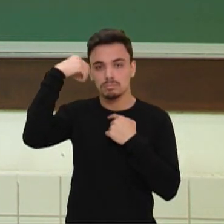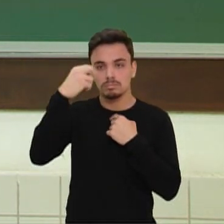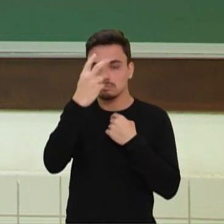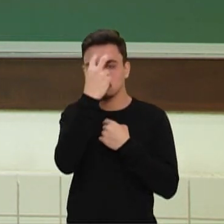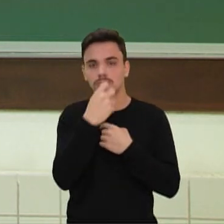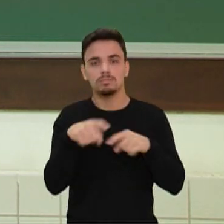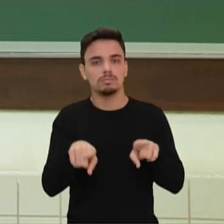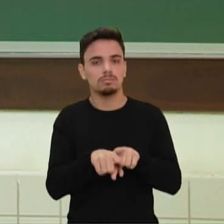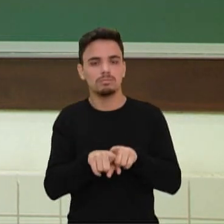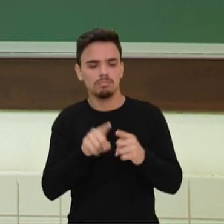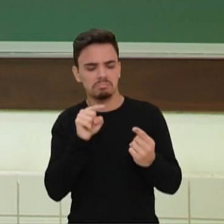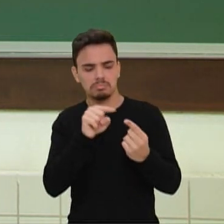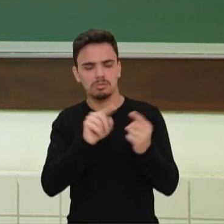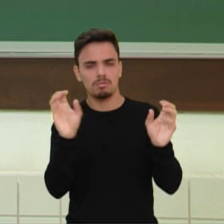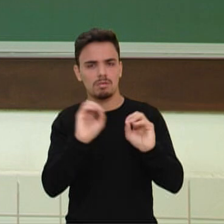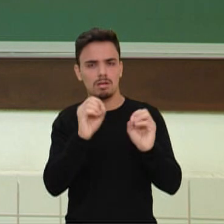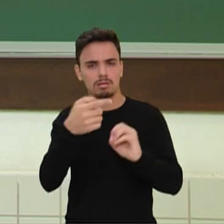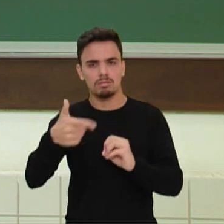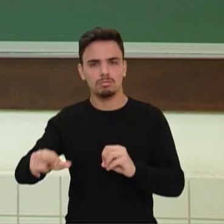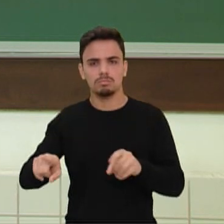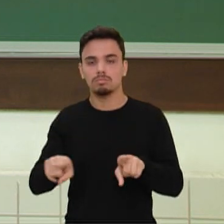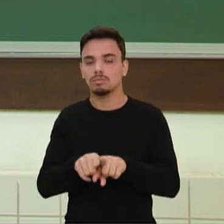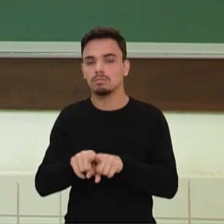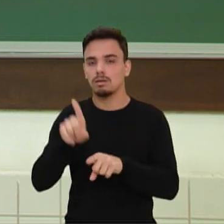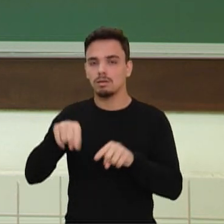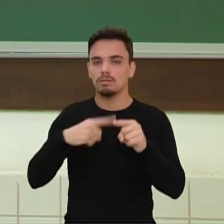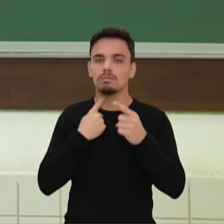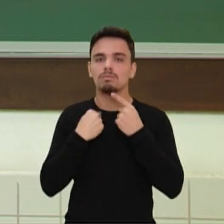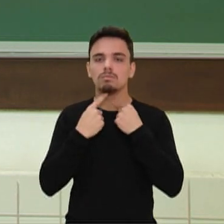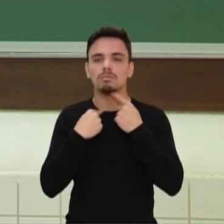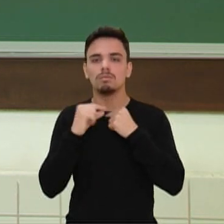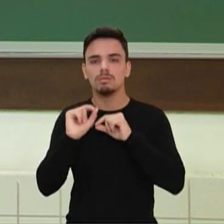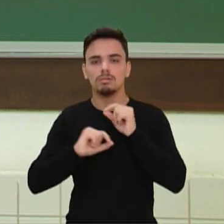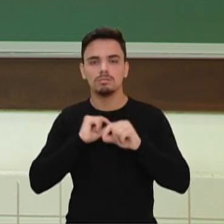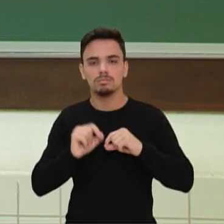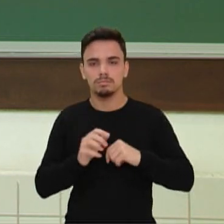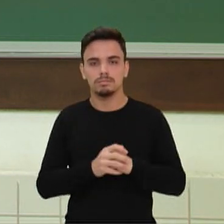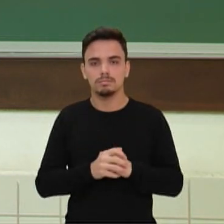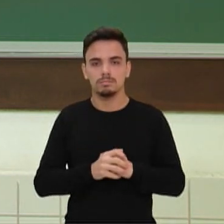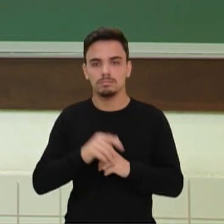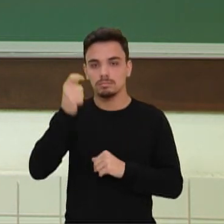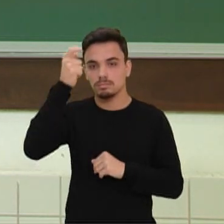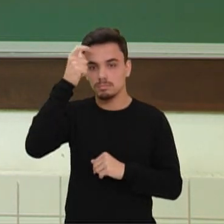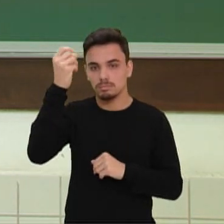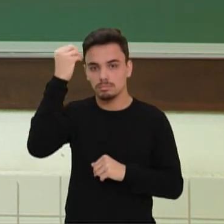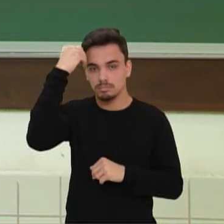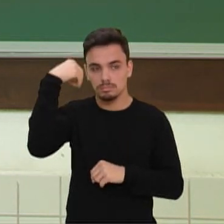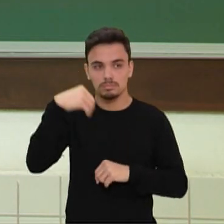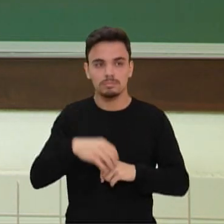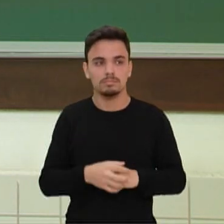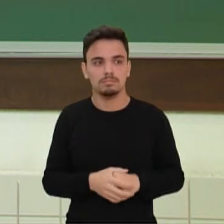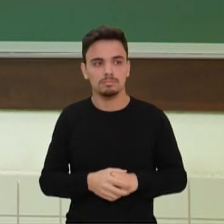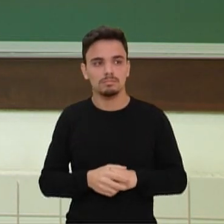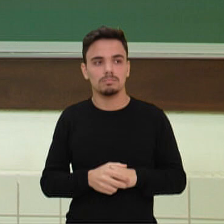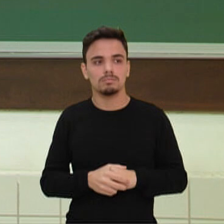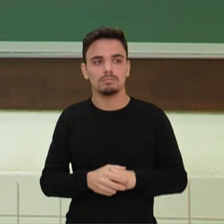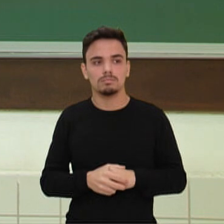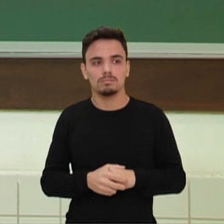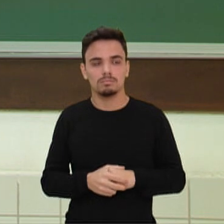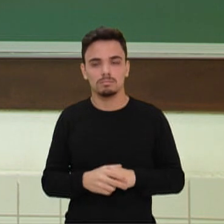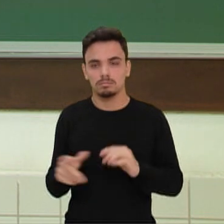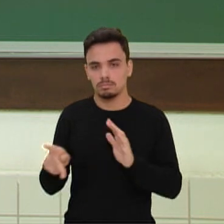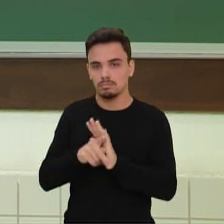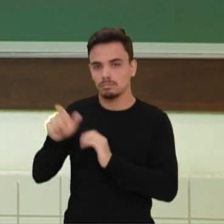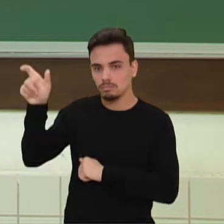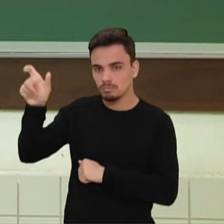tende a nenhum objetivo último. É uma vontade inconsciente. Para